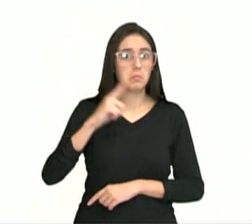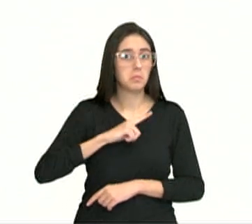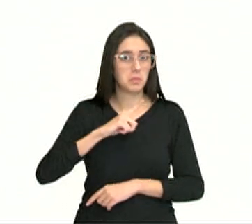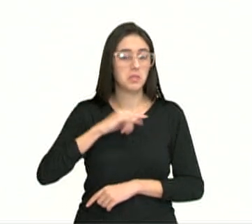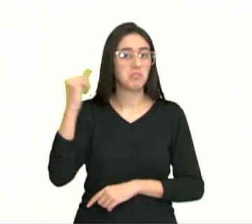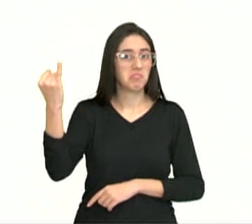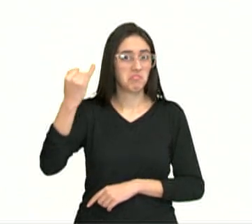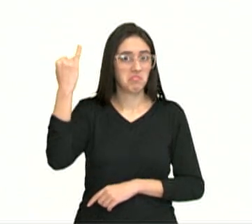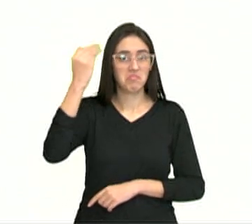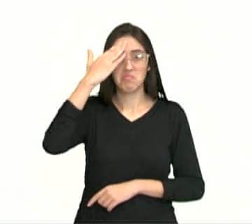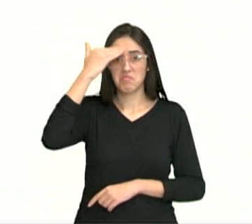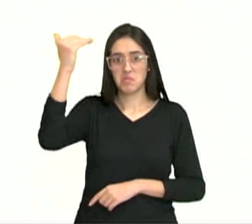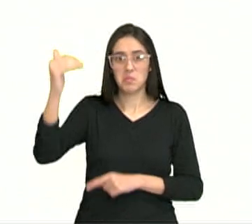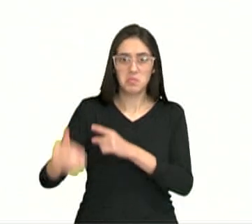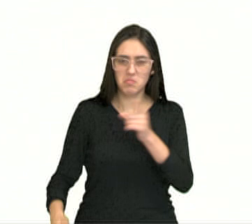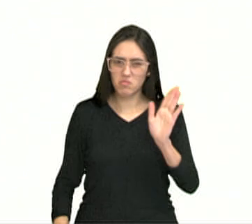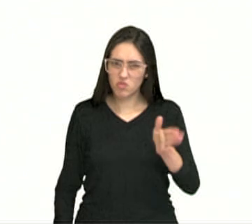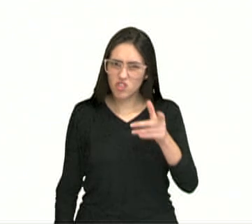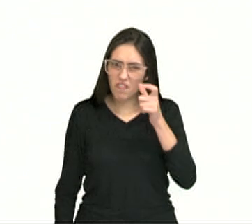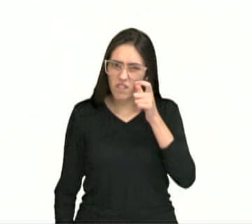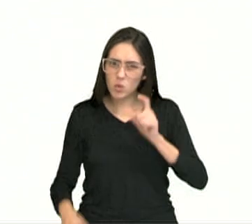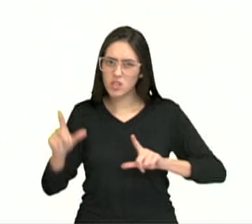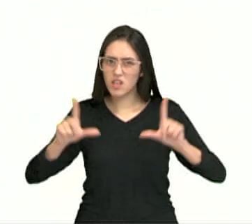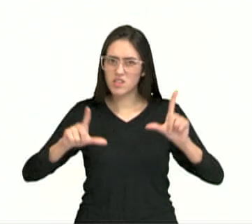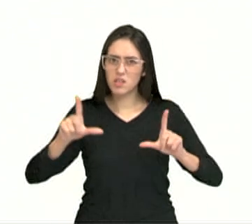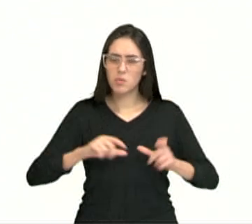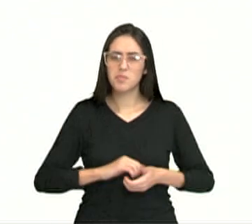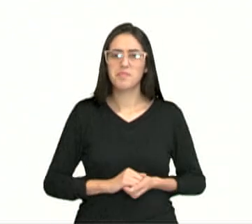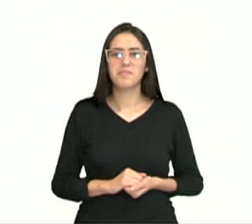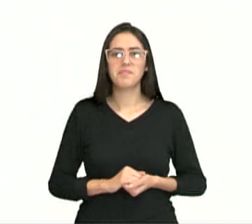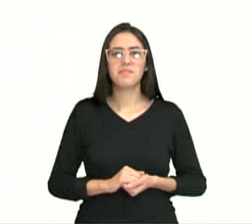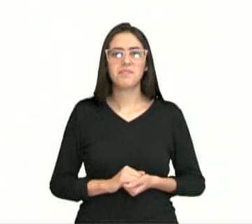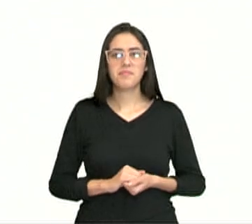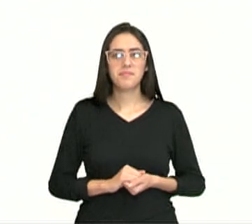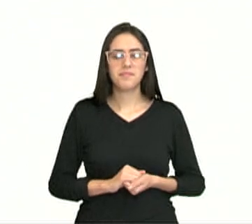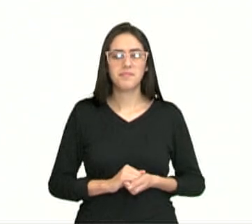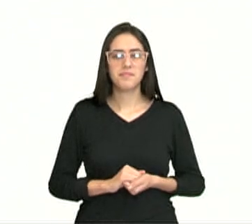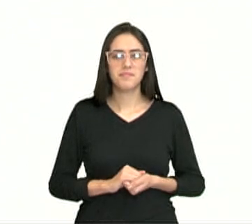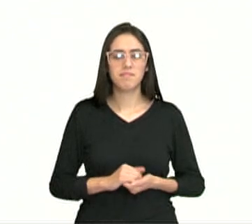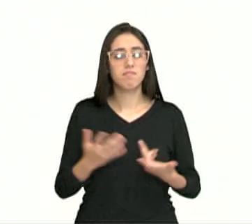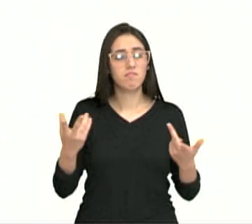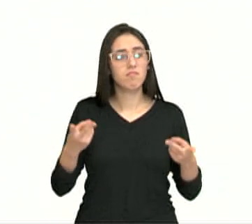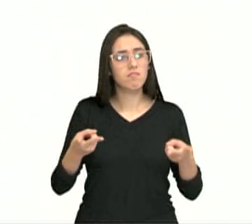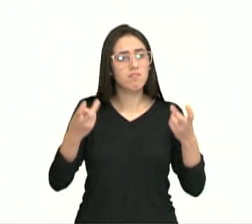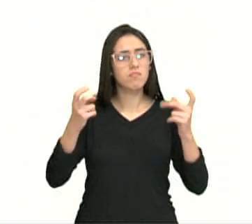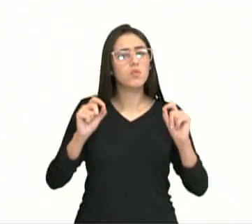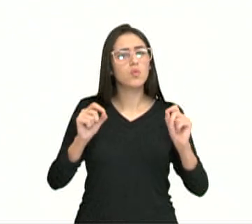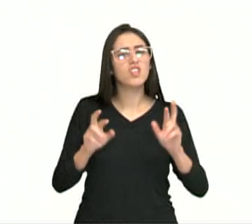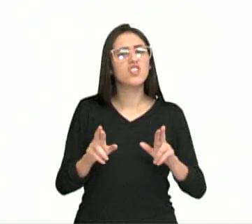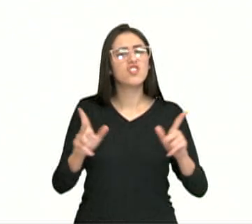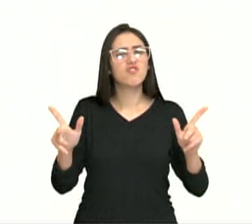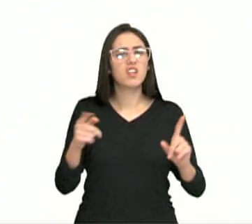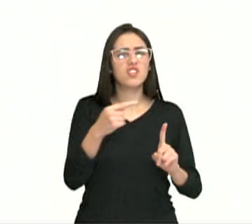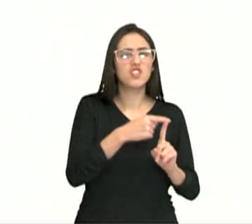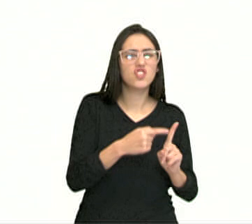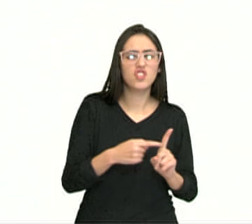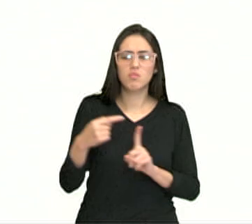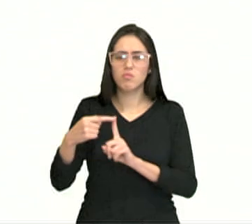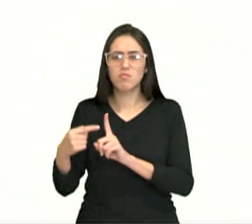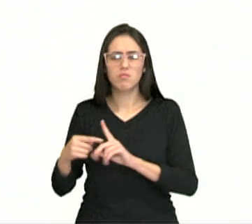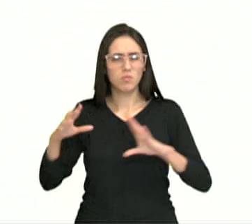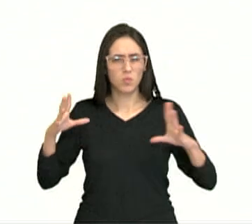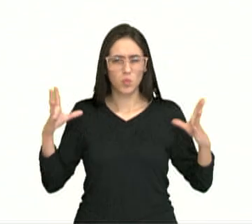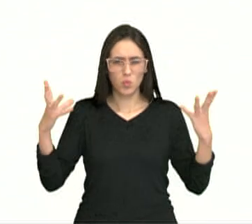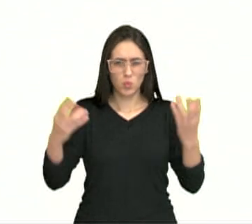importantes. Vocês já viram alguma vez na televisão? Identificar essas diferentes modalidades. Será que todas